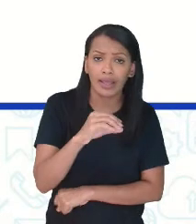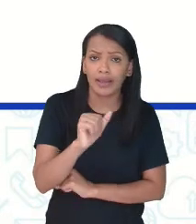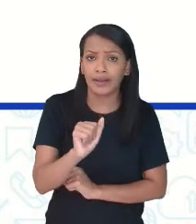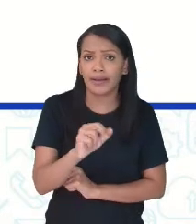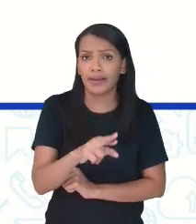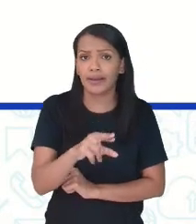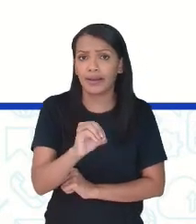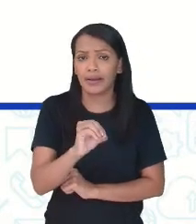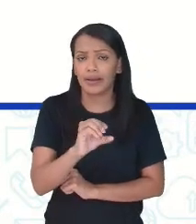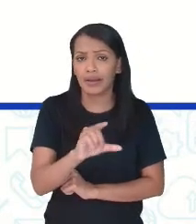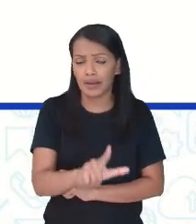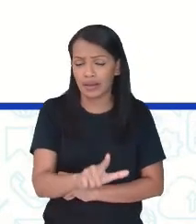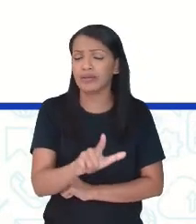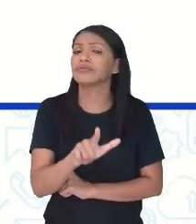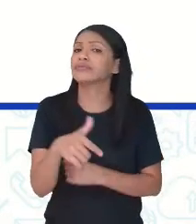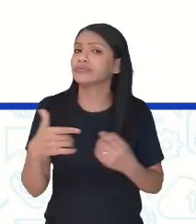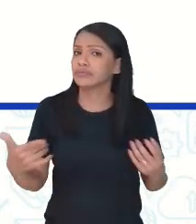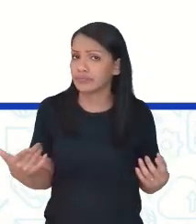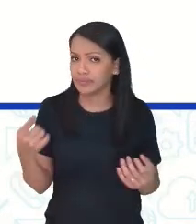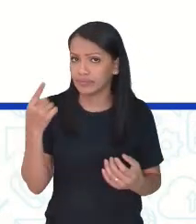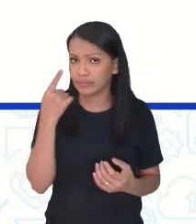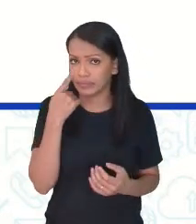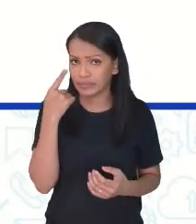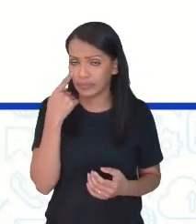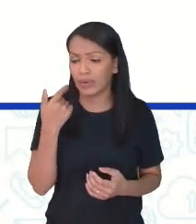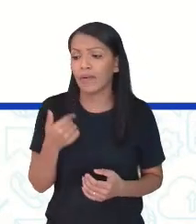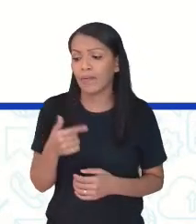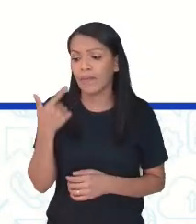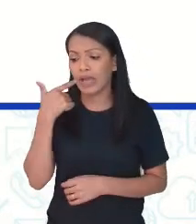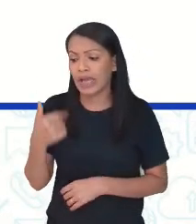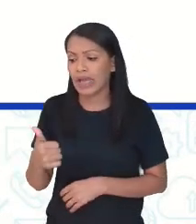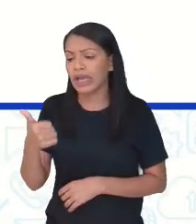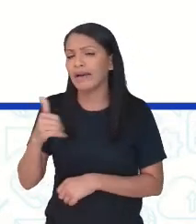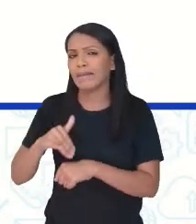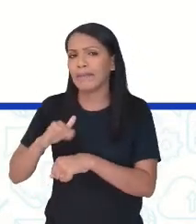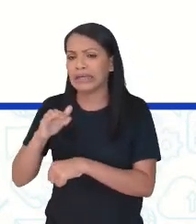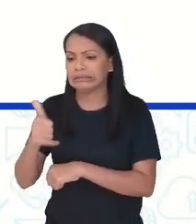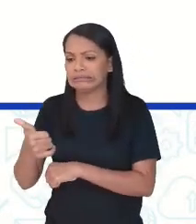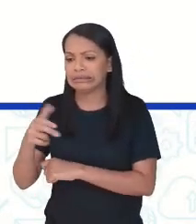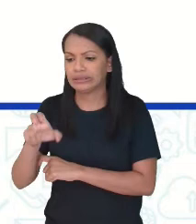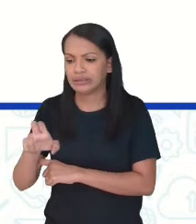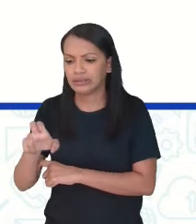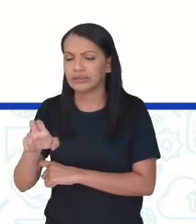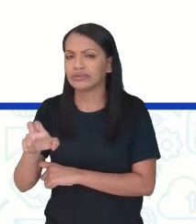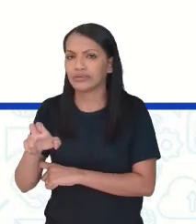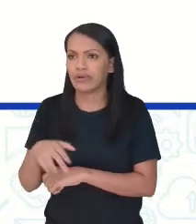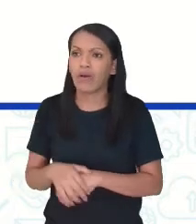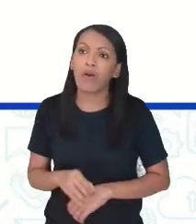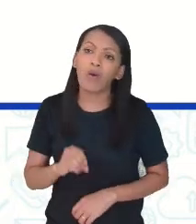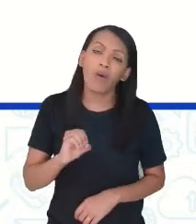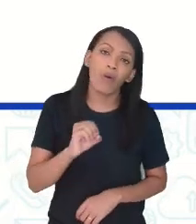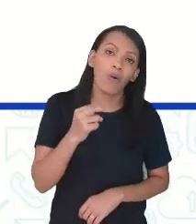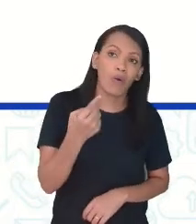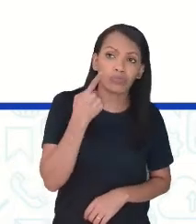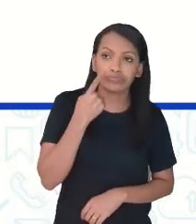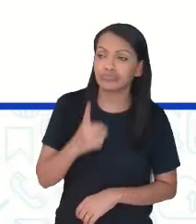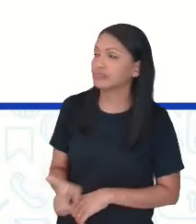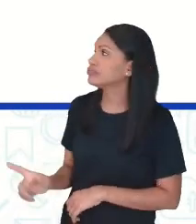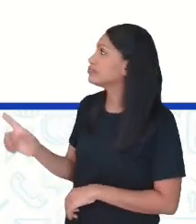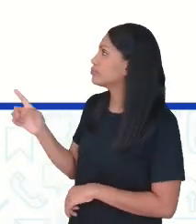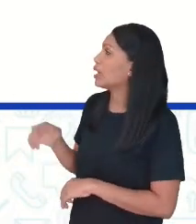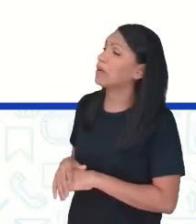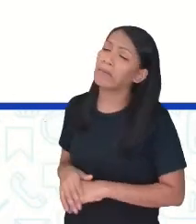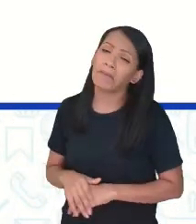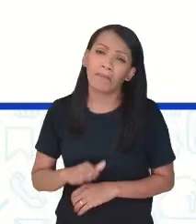arrecadada por Carol mais 15, certo? Se for a menos, você coloca o sinalzinho de menos. Se vier